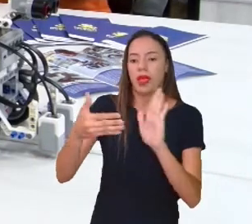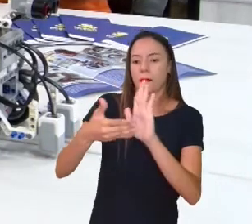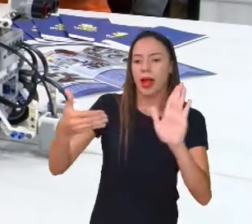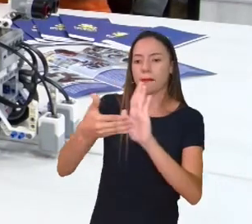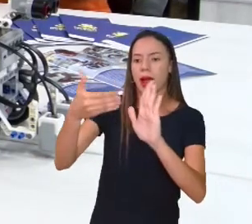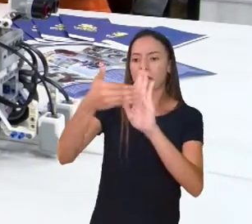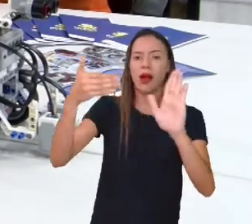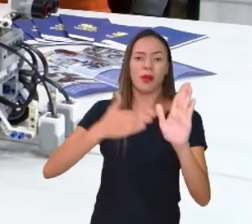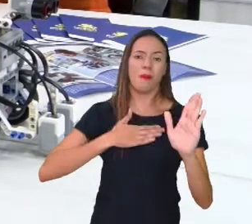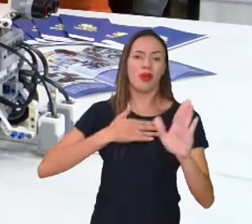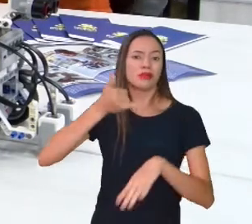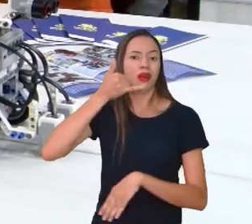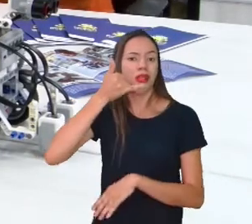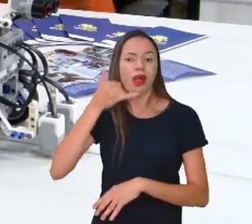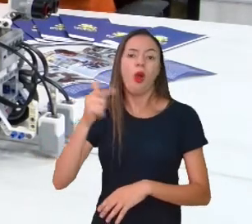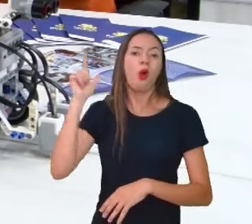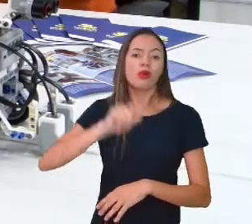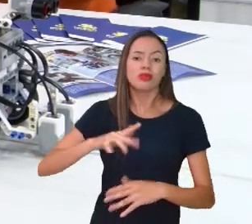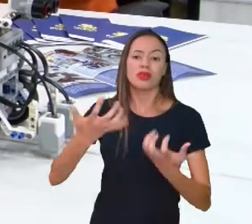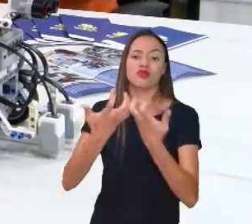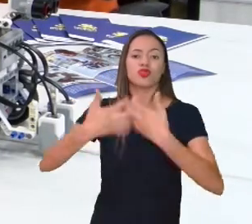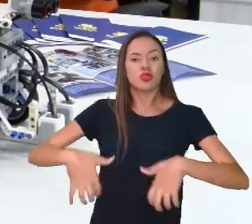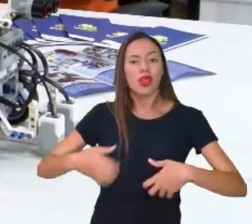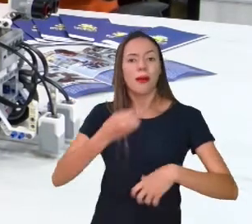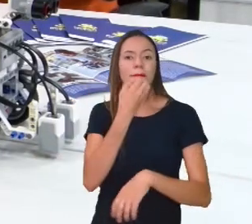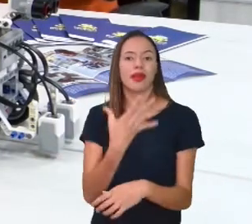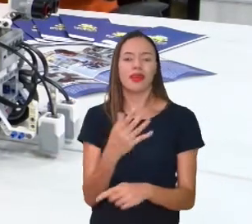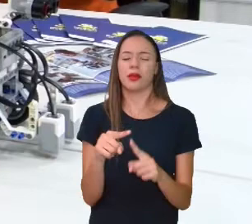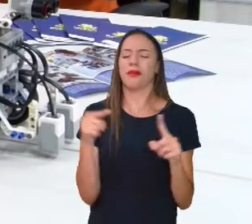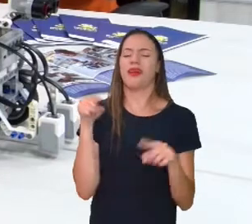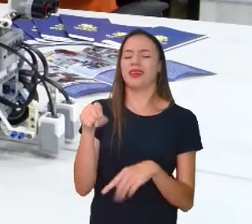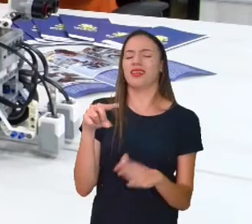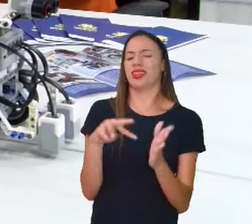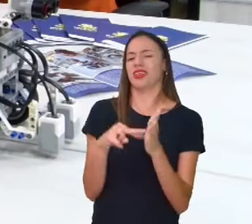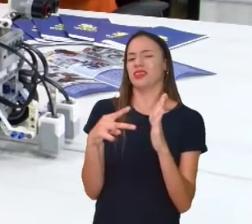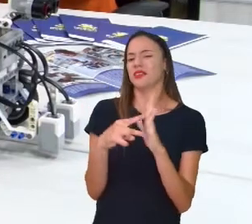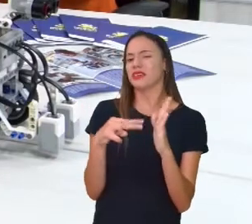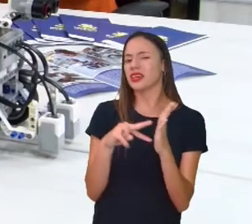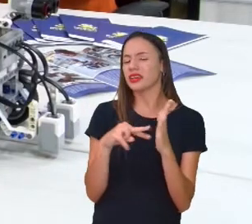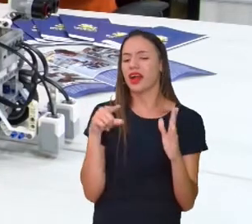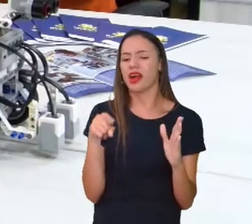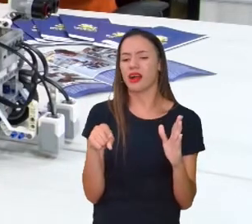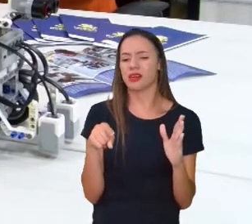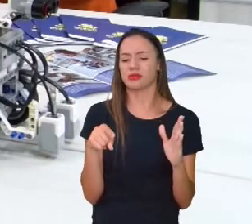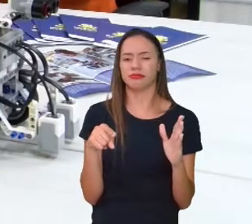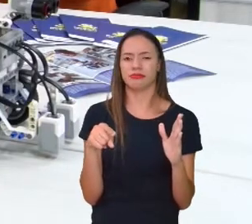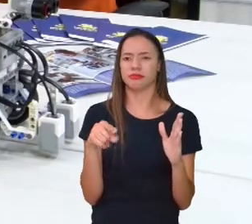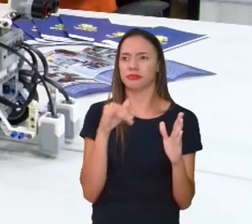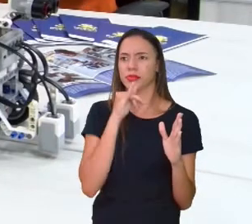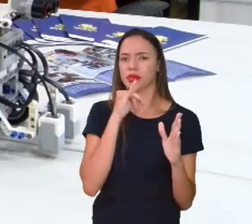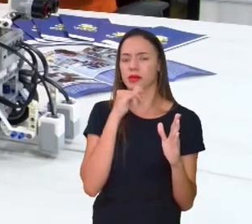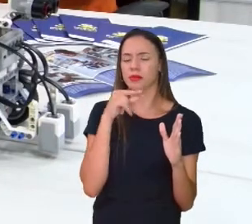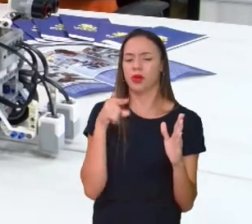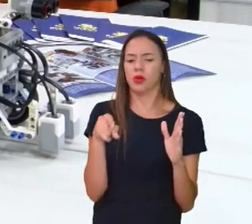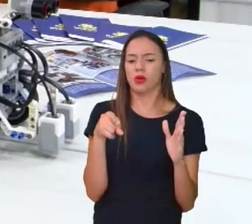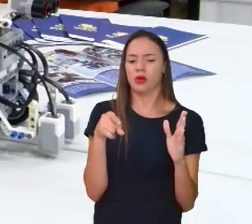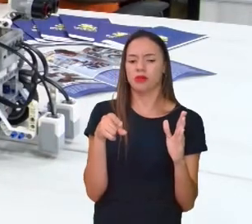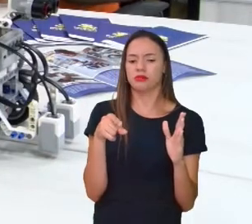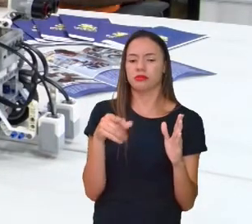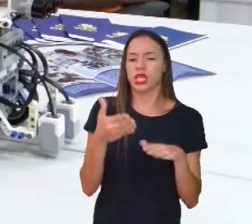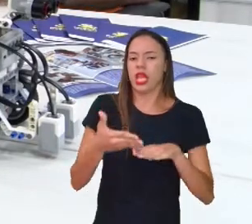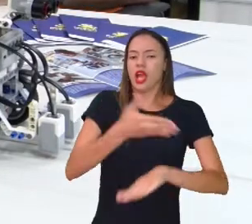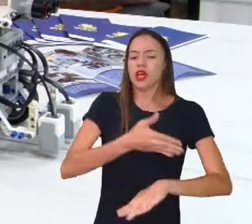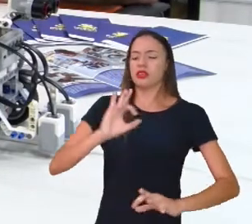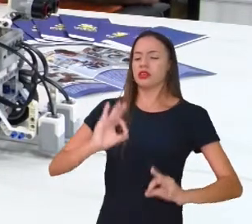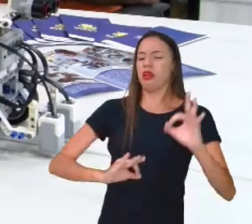funcionar um pouco melhor. Mas será que isso é algo assim que é por acaso ou é algo planejado que